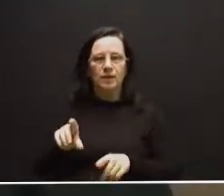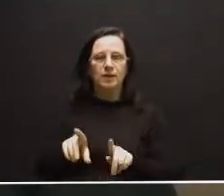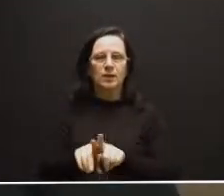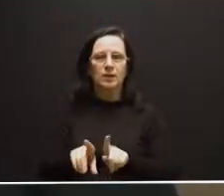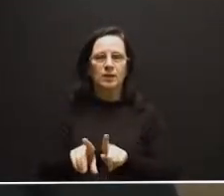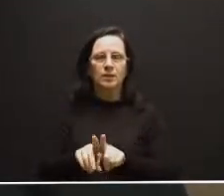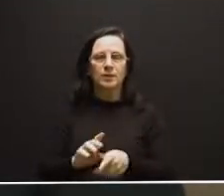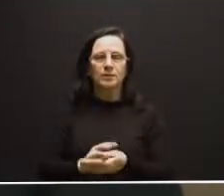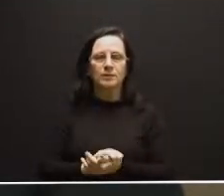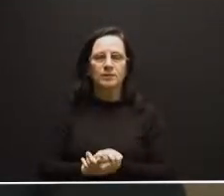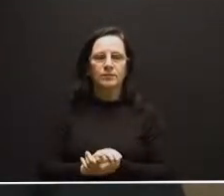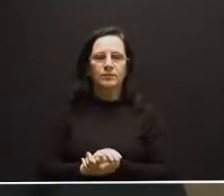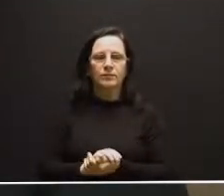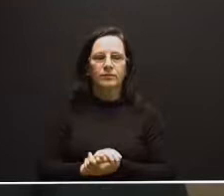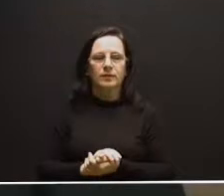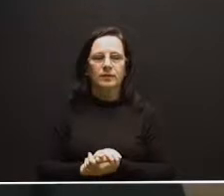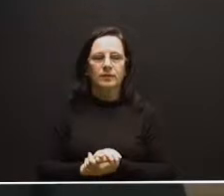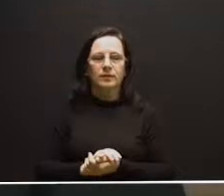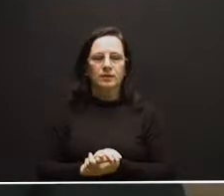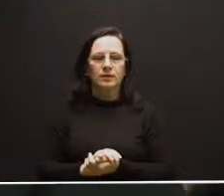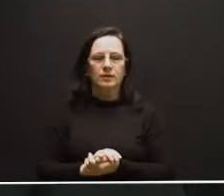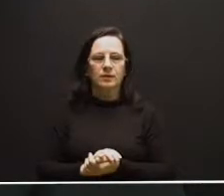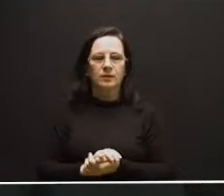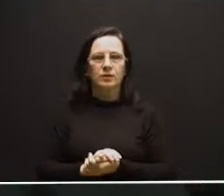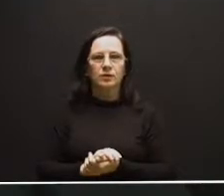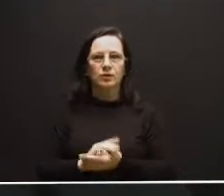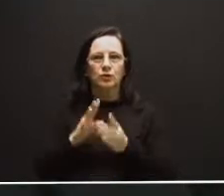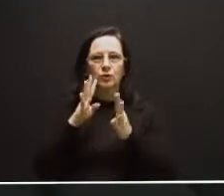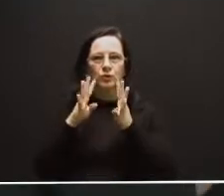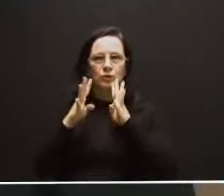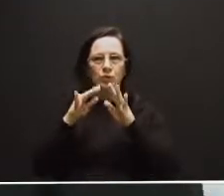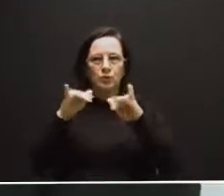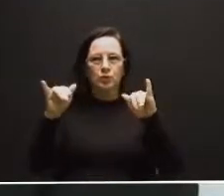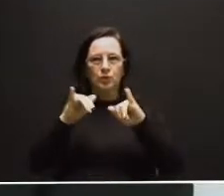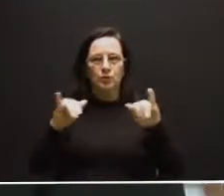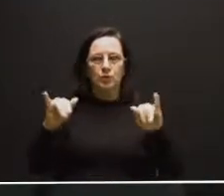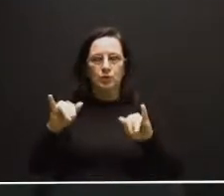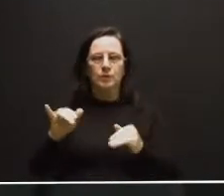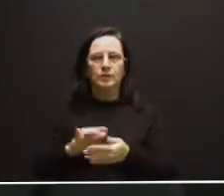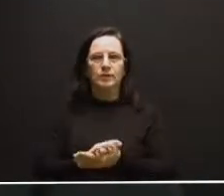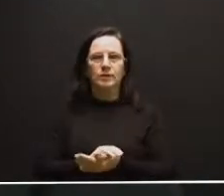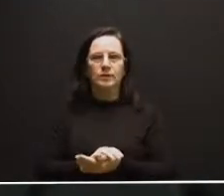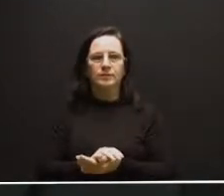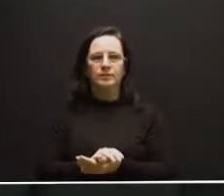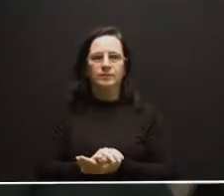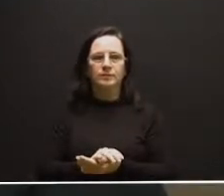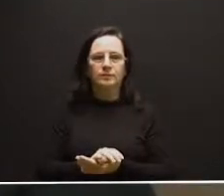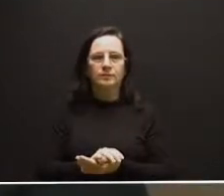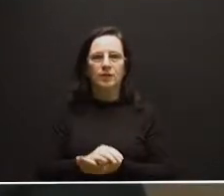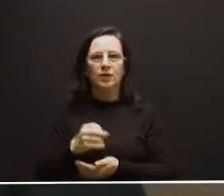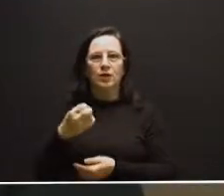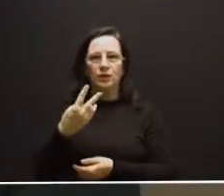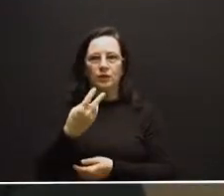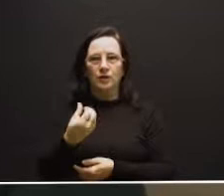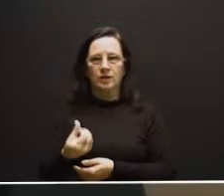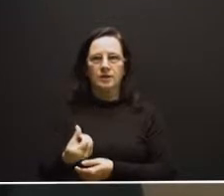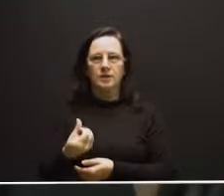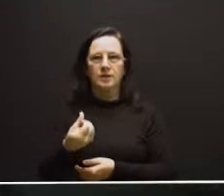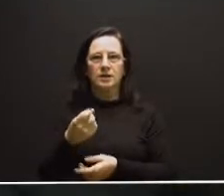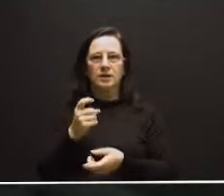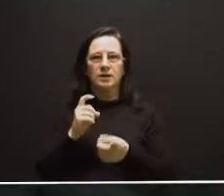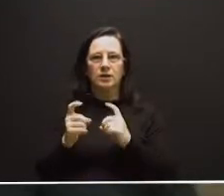sp.org.br ou então pelas nossas redes sociais e tv câmara com button a 26ª sessão